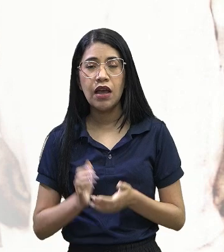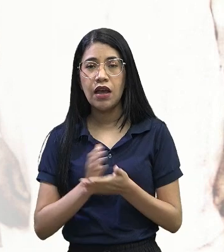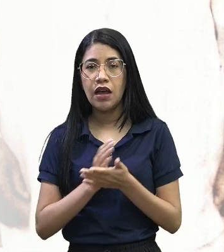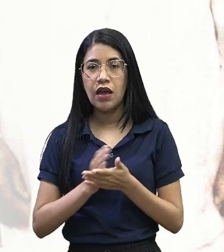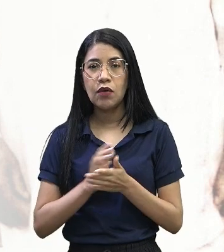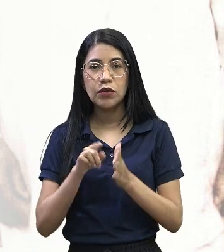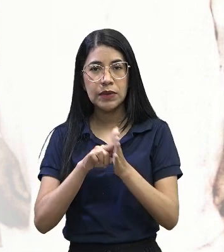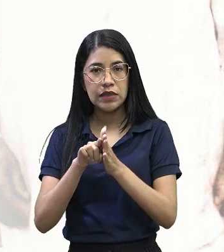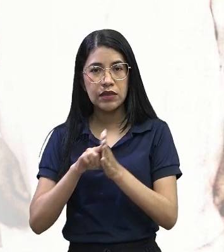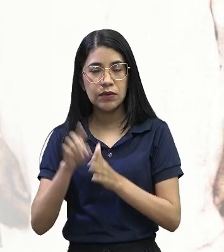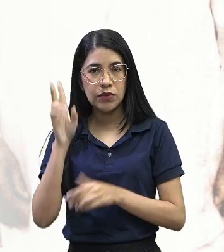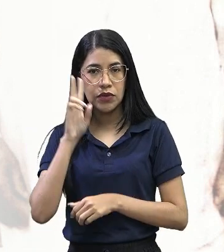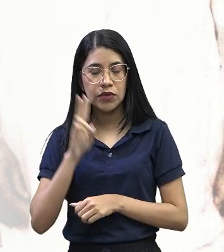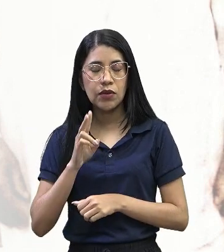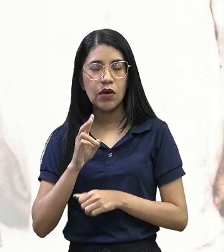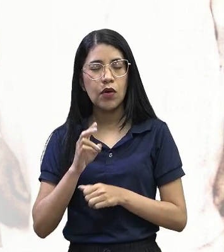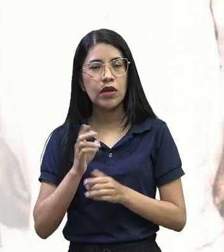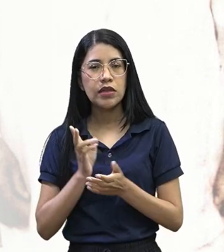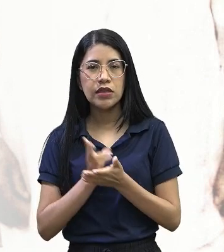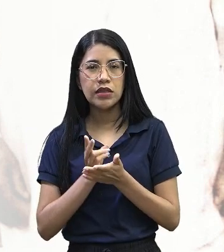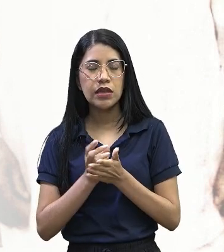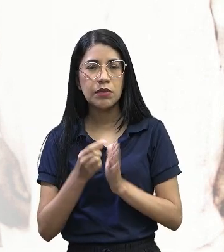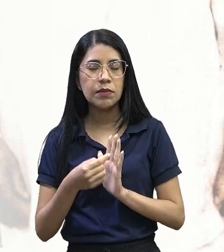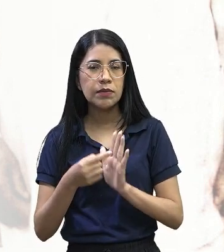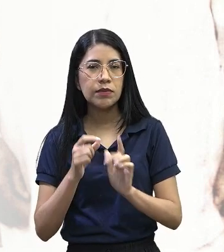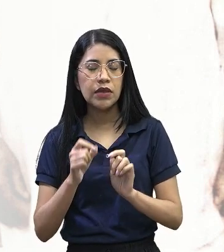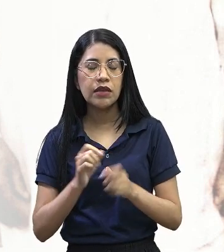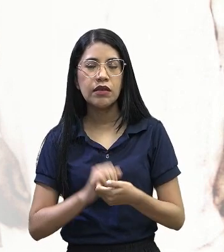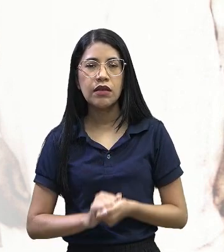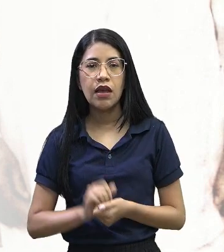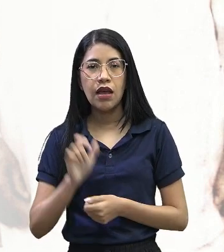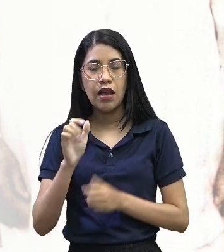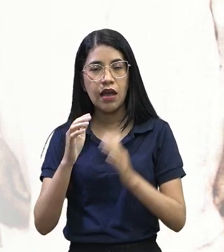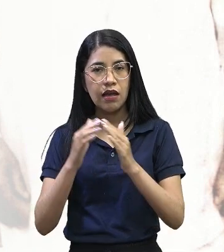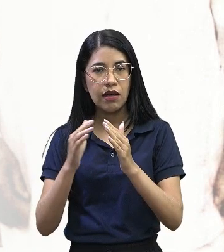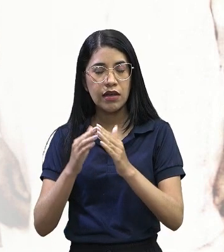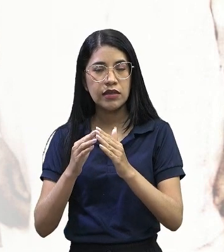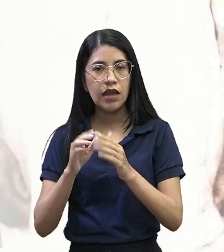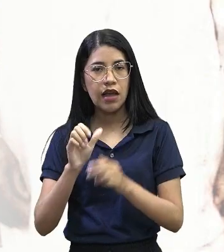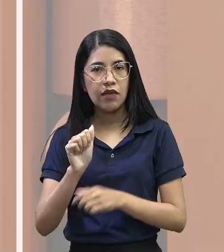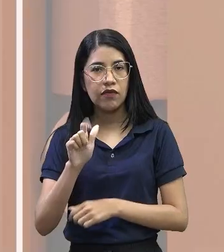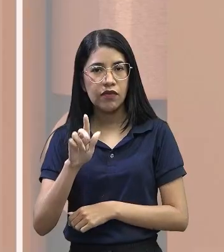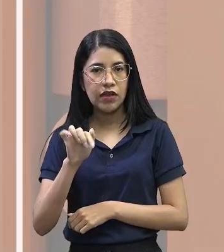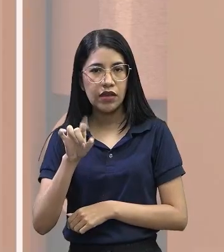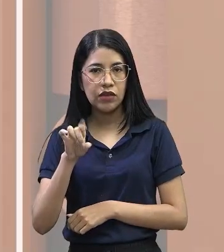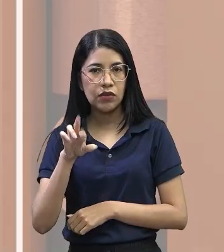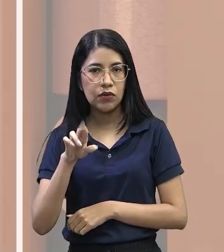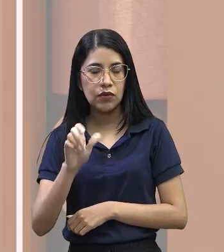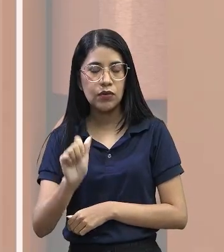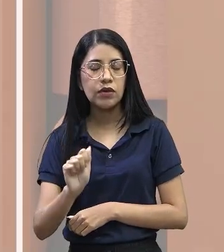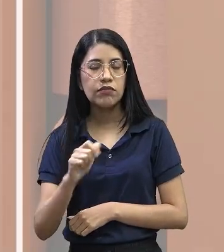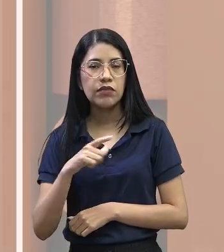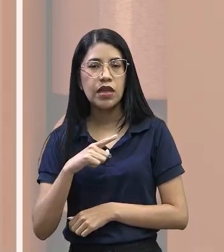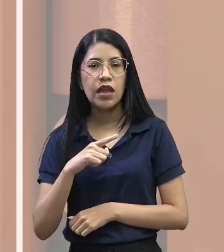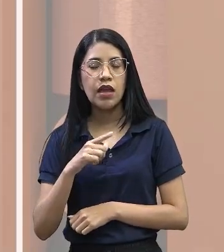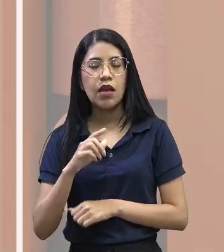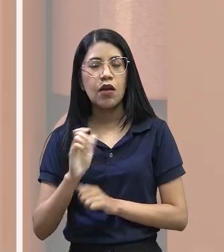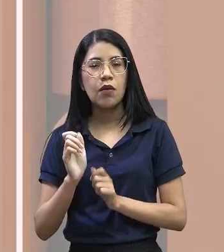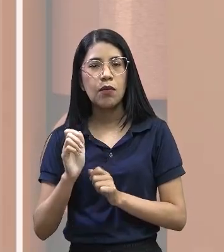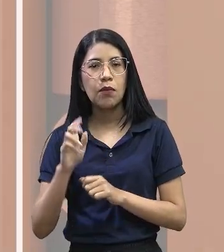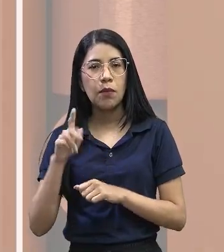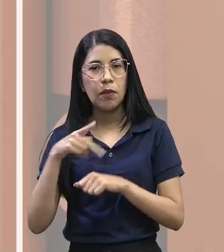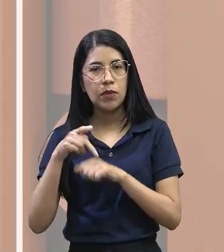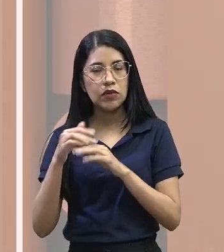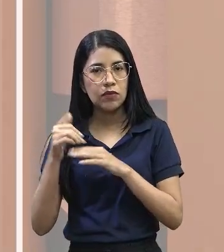se o grande seringalista, se a casa aviadora, se o estrangeiro pudesse levar